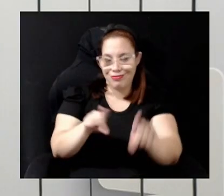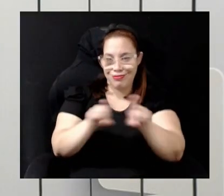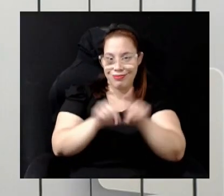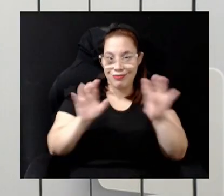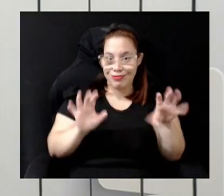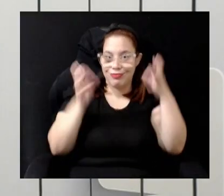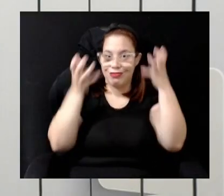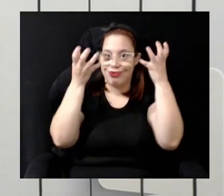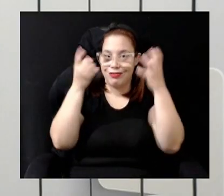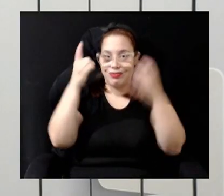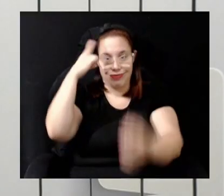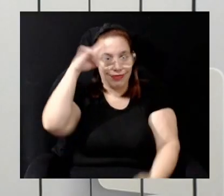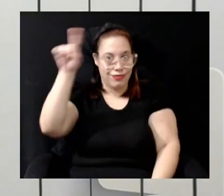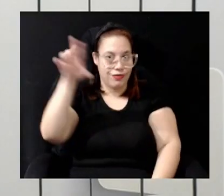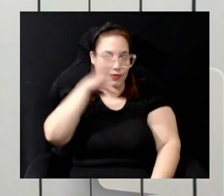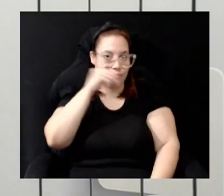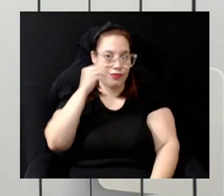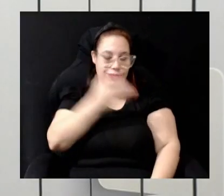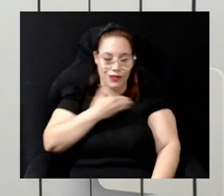do Servidor Público.